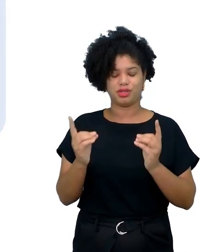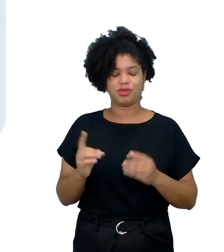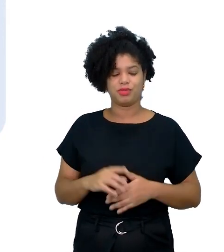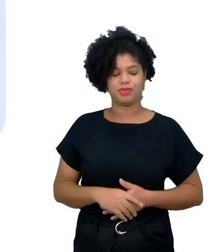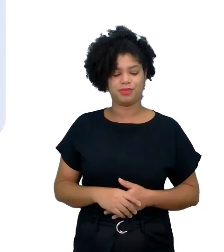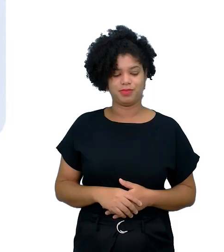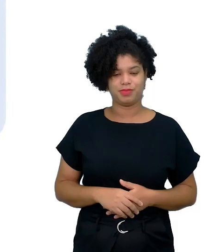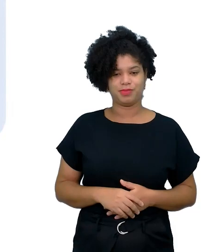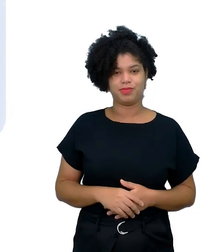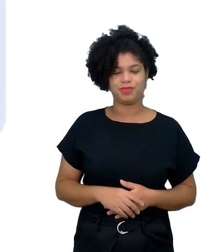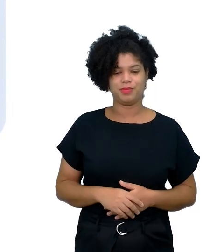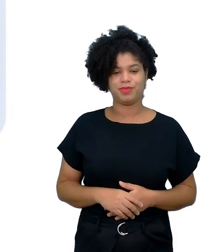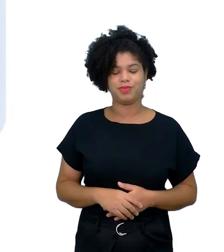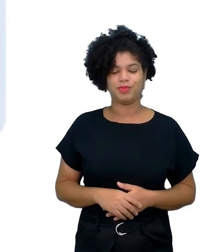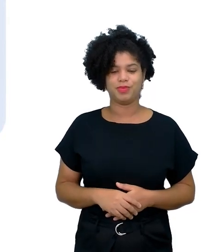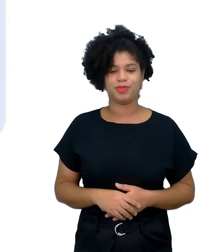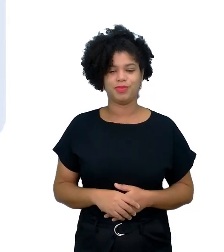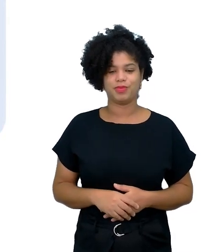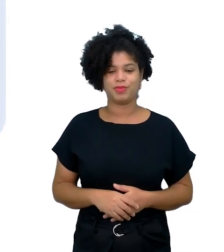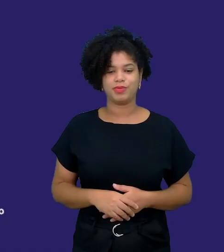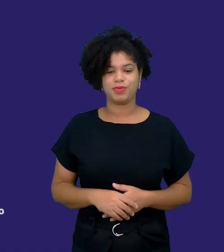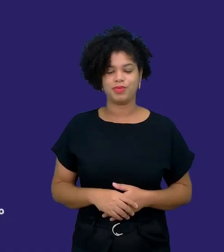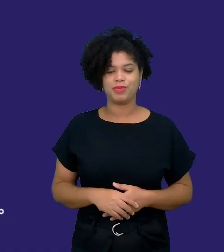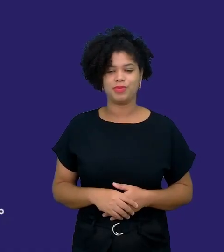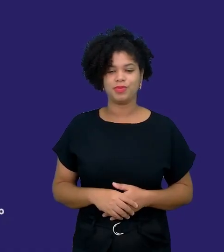Então, seguinte.